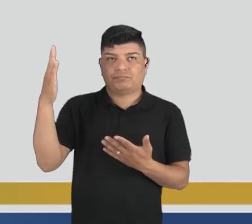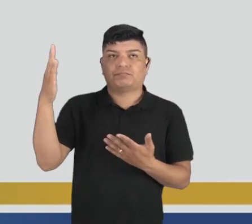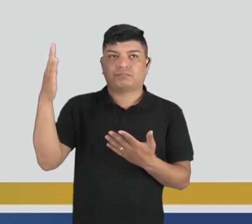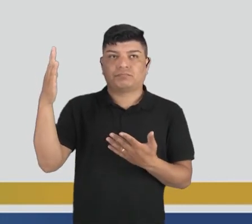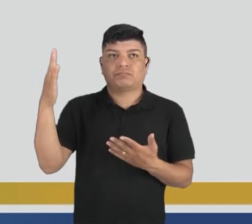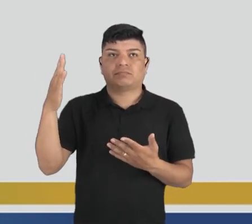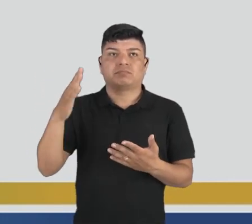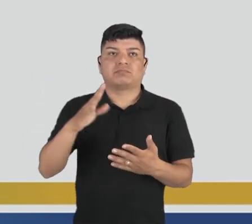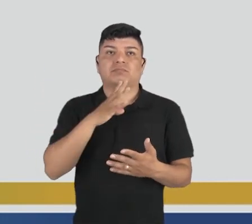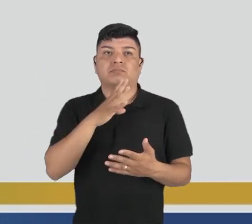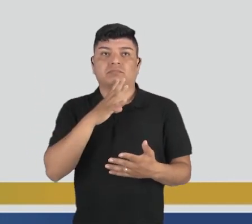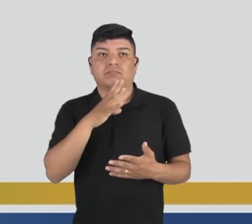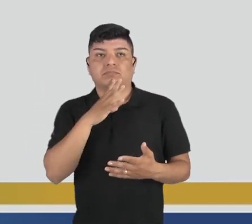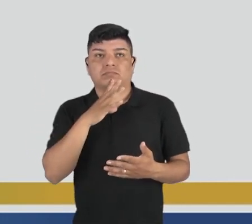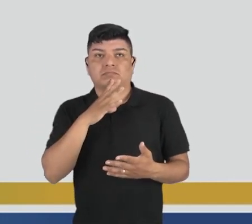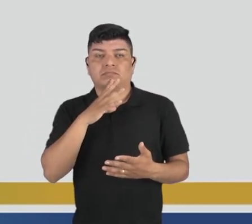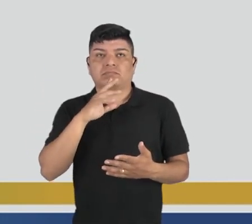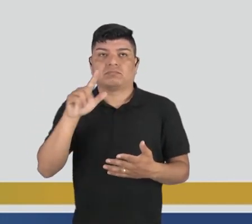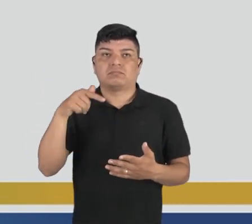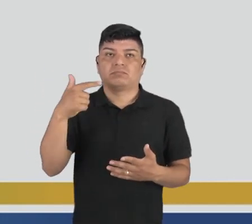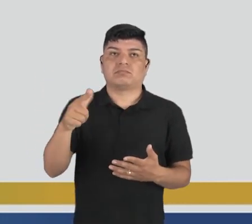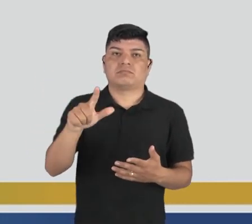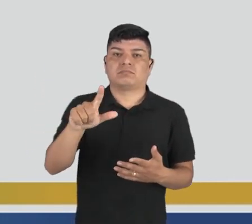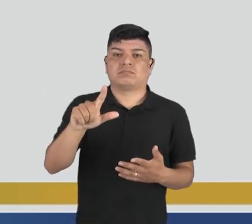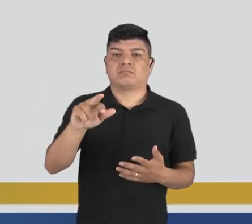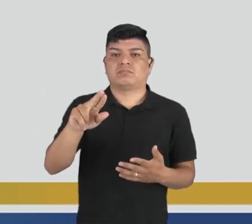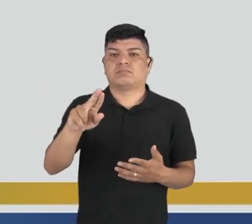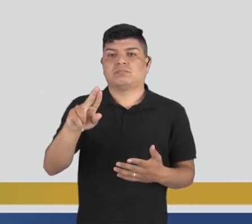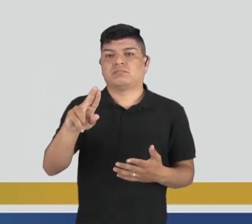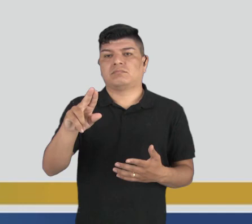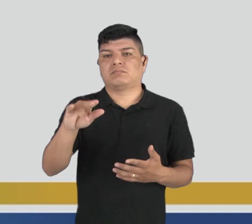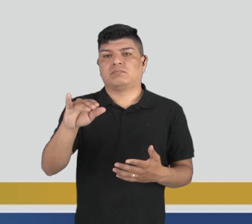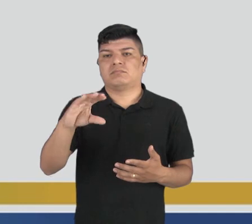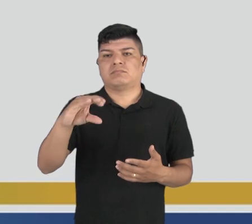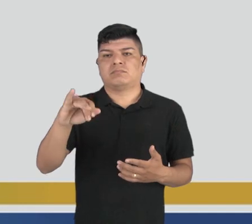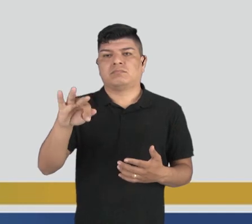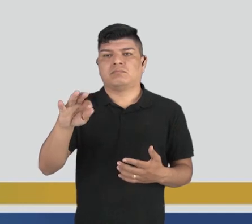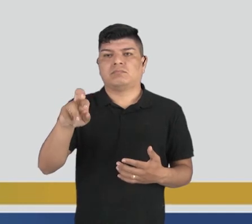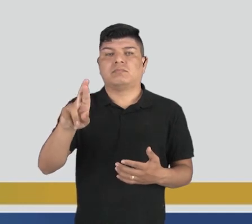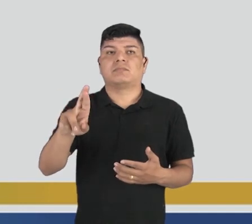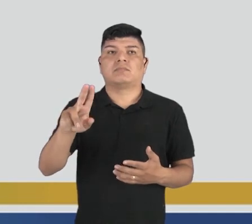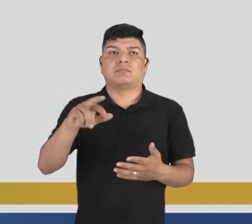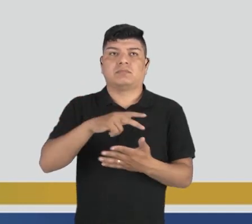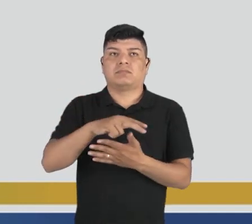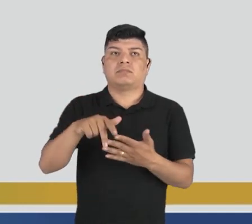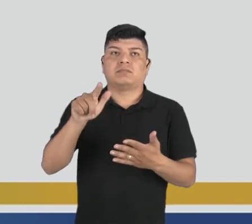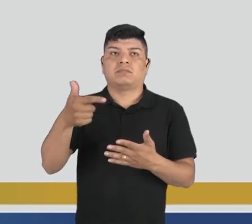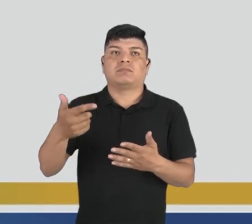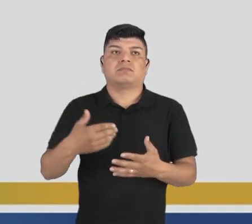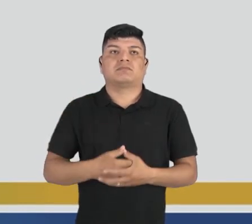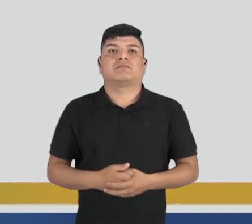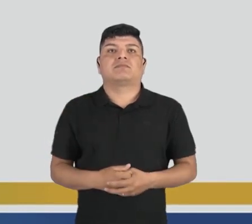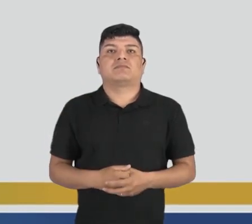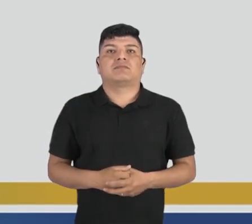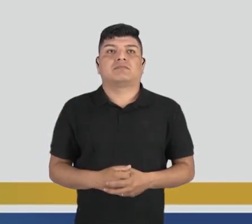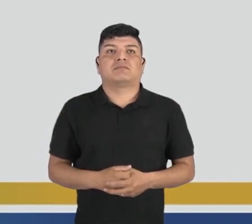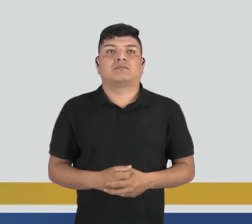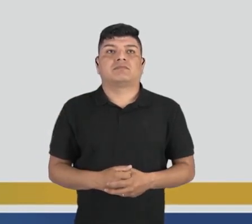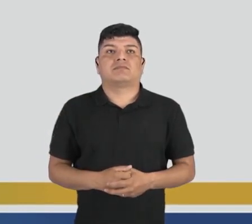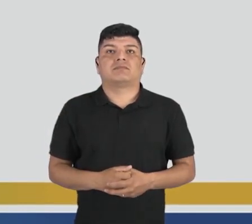bem conhecidos, como Lucifer, né, como King King e outros aí, tá?